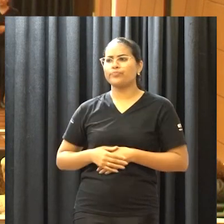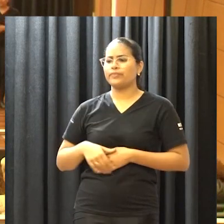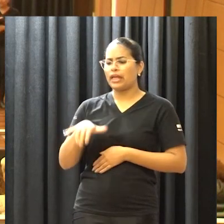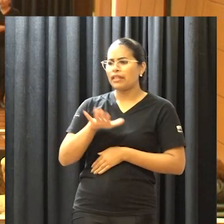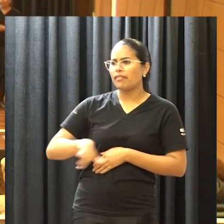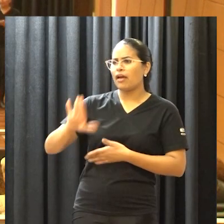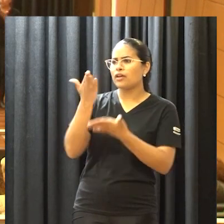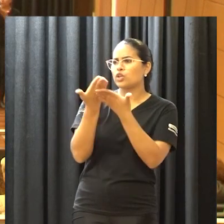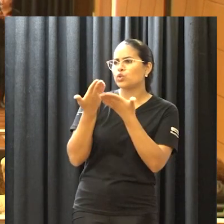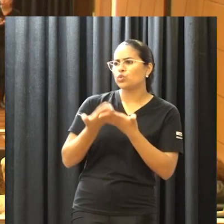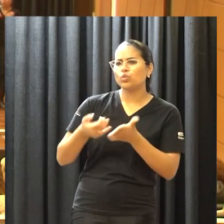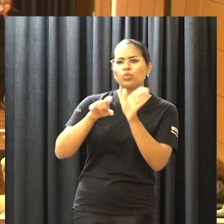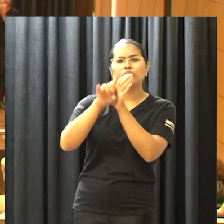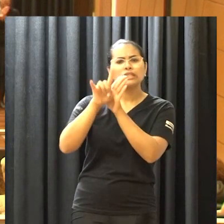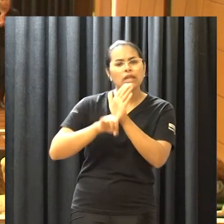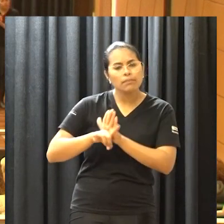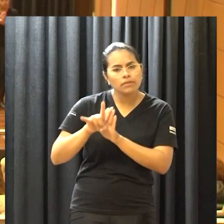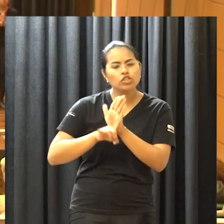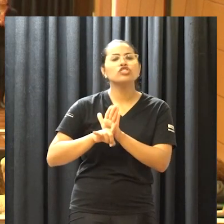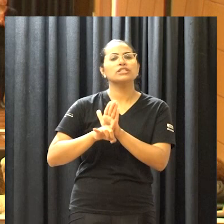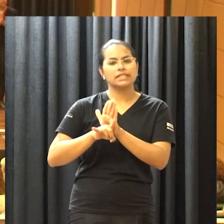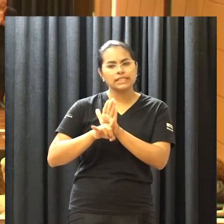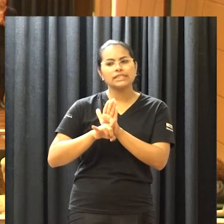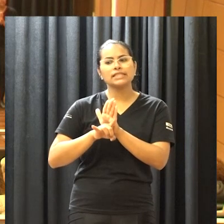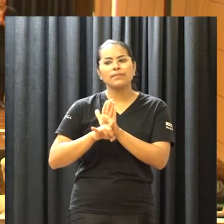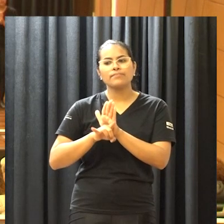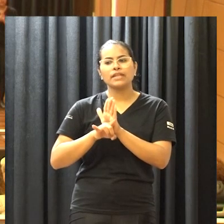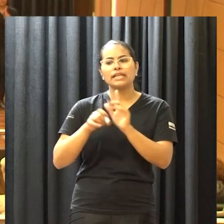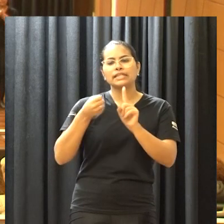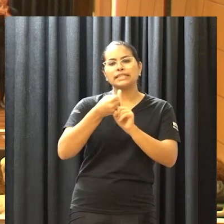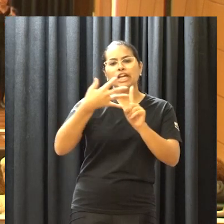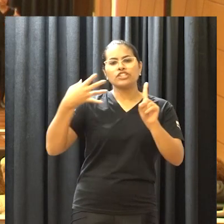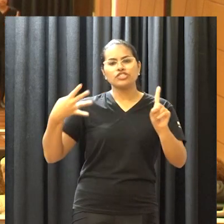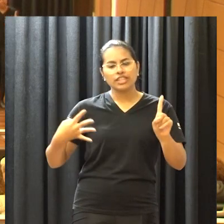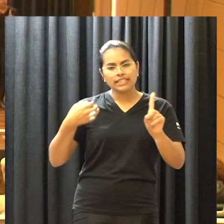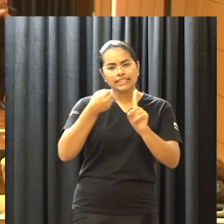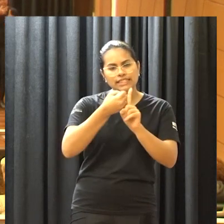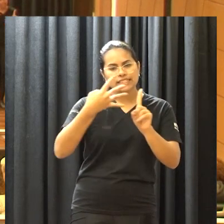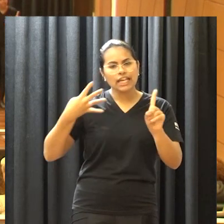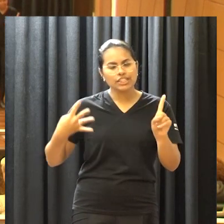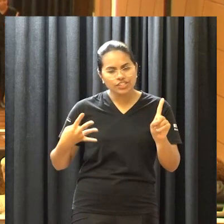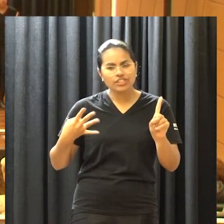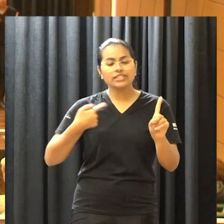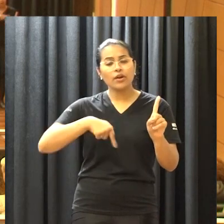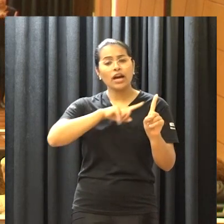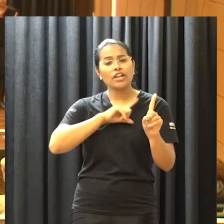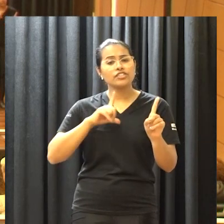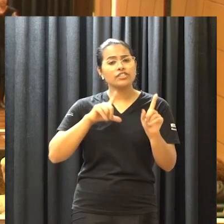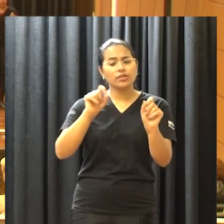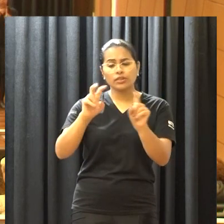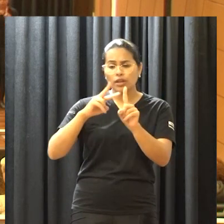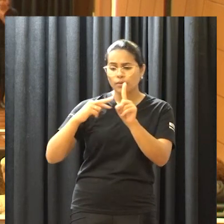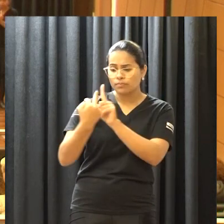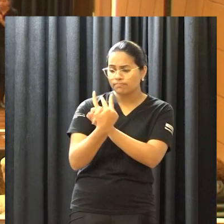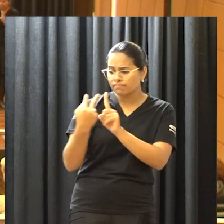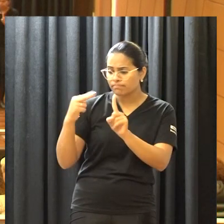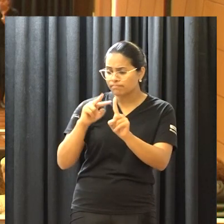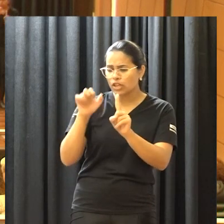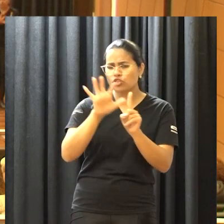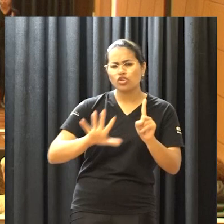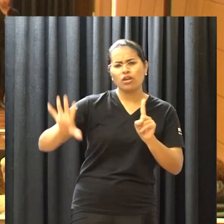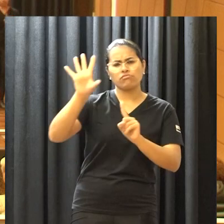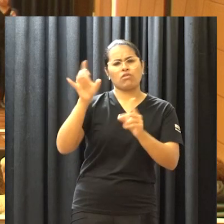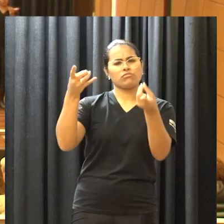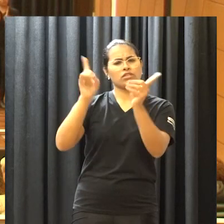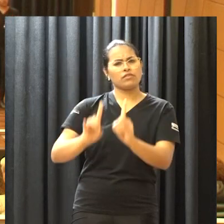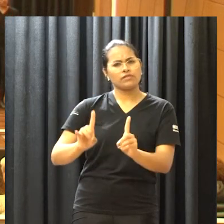da extensão, tem produzido importantes fissuras e deslocamentos na visão hegemônica da deficiência e